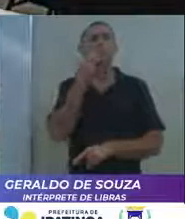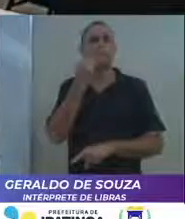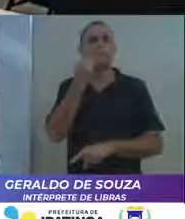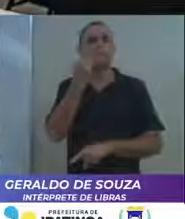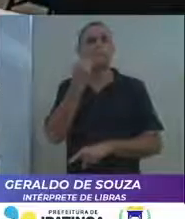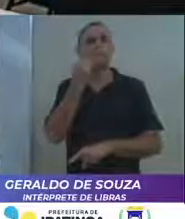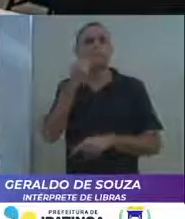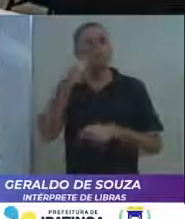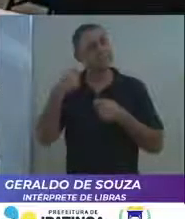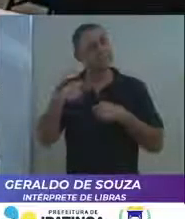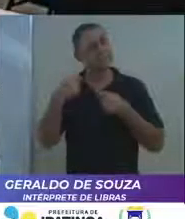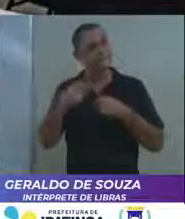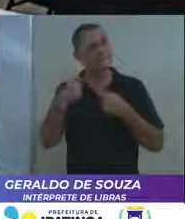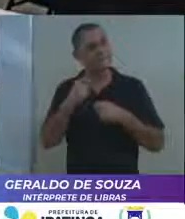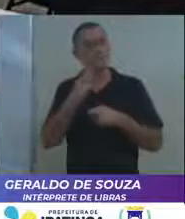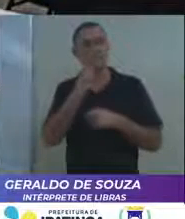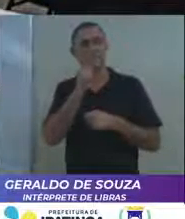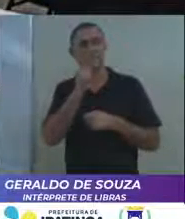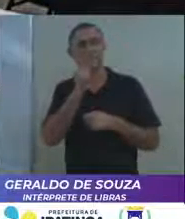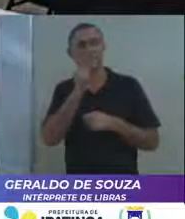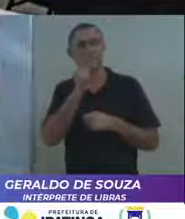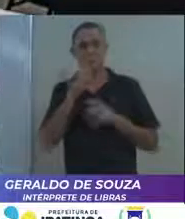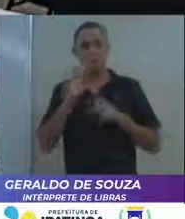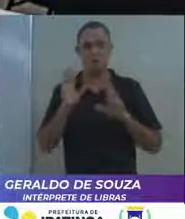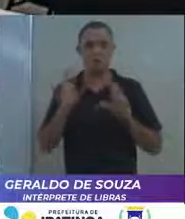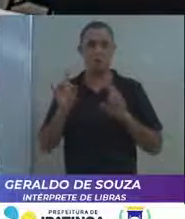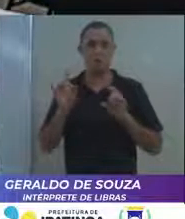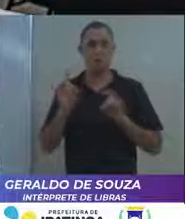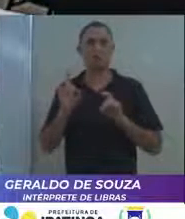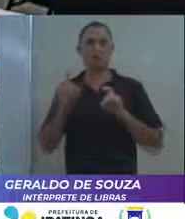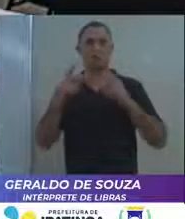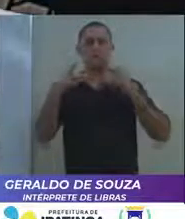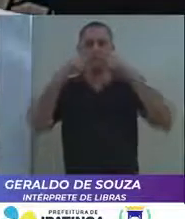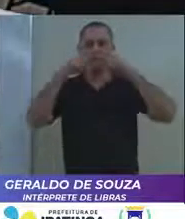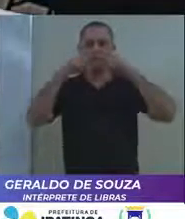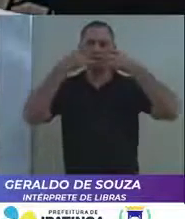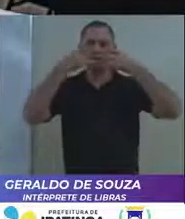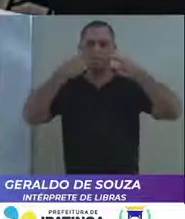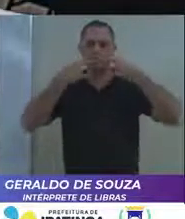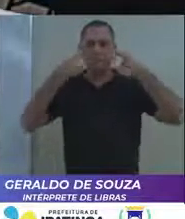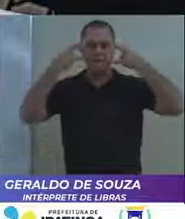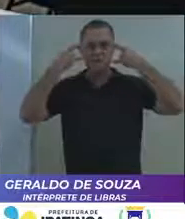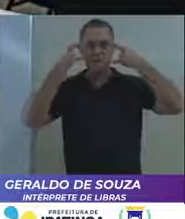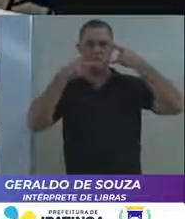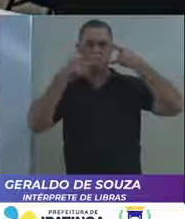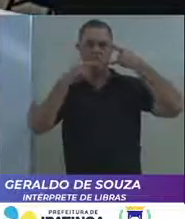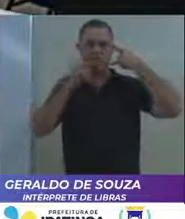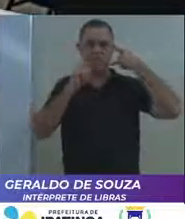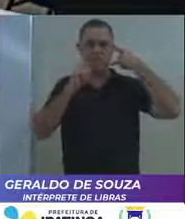A gente não pensa nisso, a gente só pensa assim, a máscara eu tenho que falar mais alto, mas a gente tem que beber